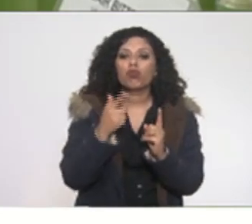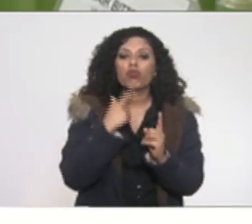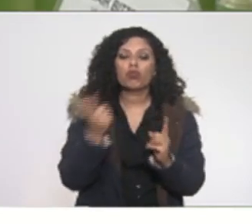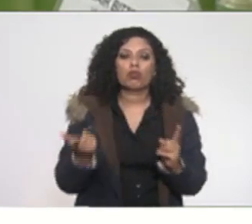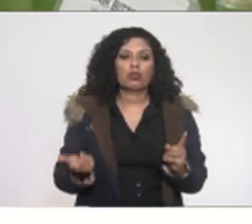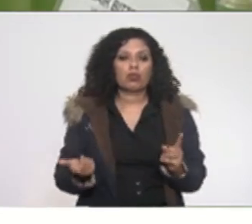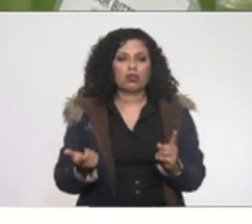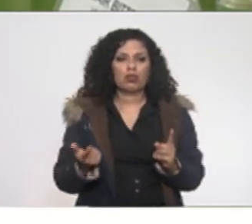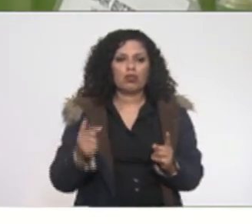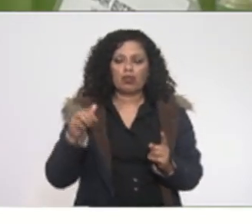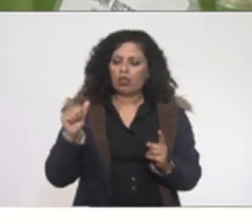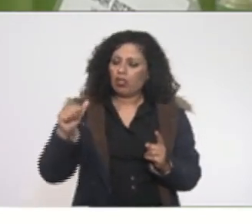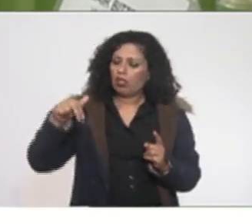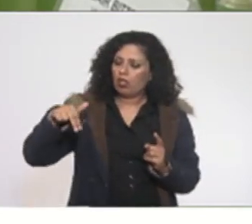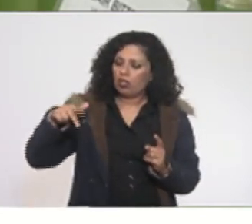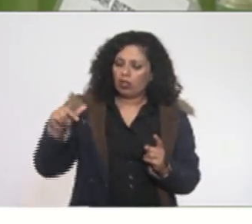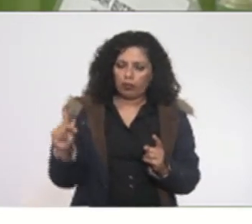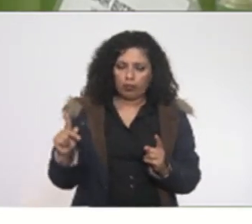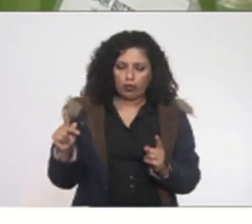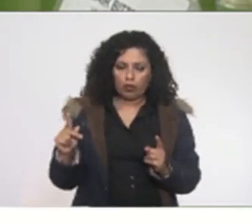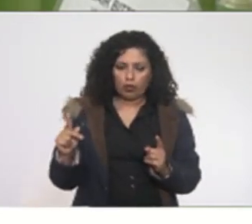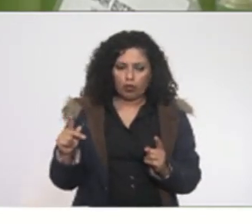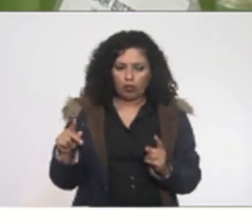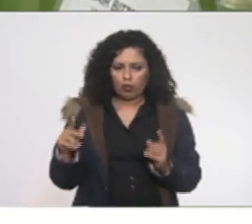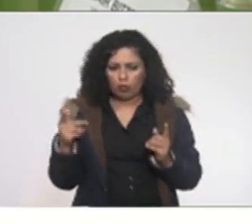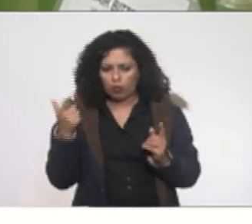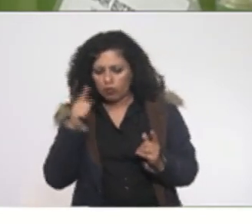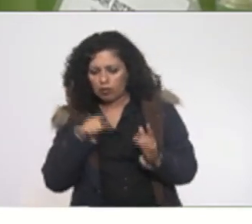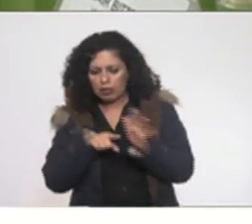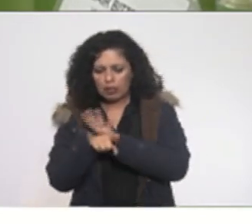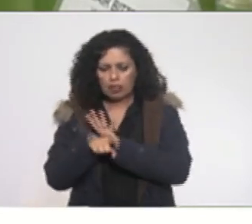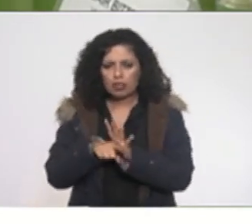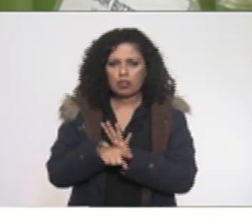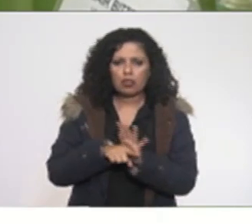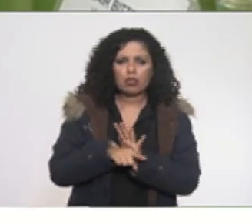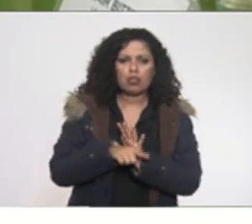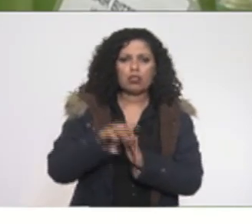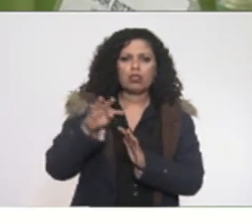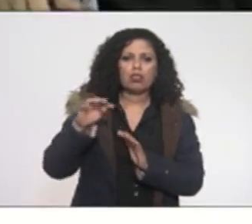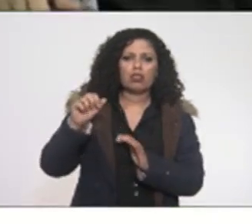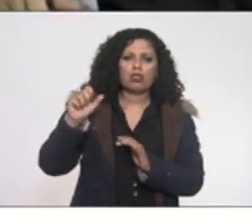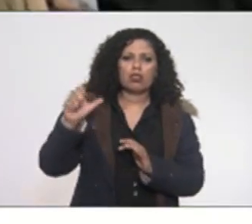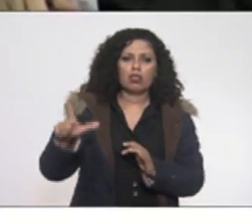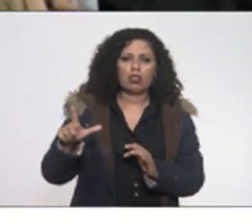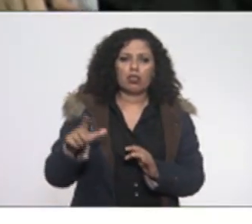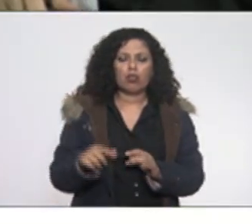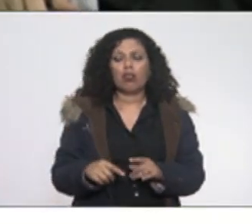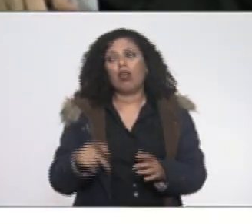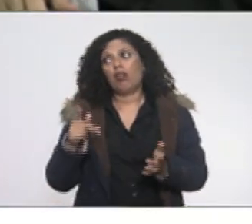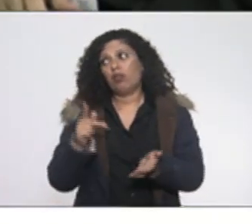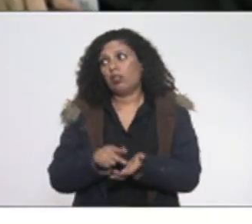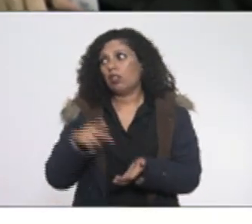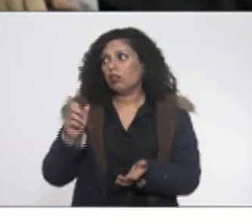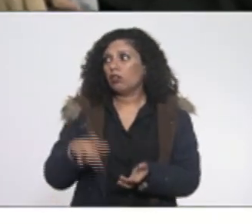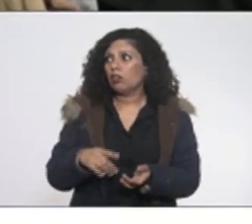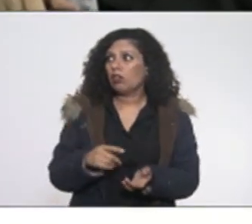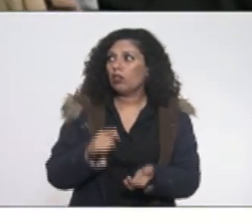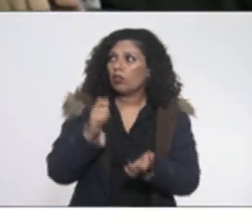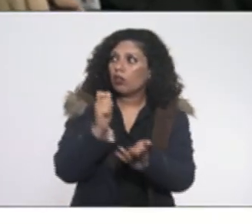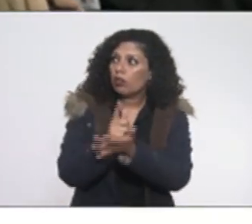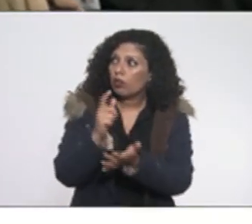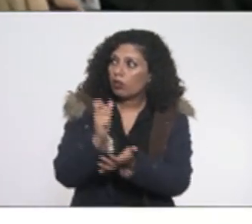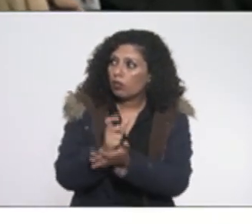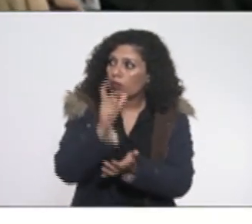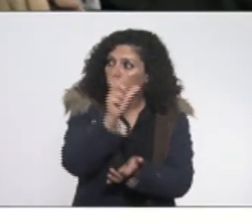a ANP tem alguma maneira de fiscalizar isso? Eu encerro com essa pergunta. Na verdade, o preço é livre. Então, se